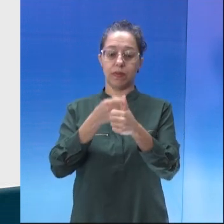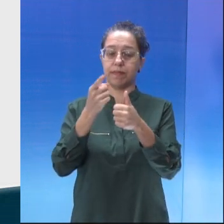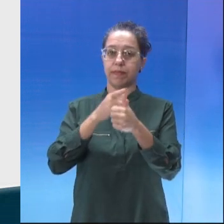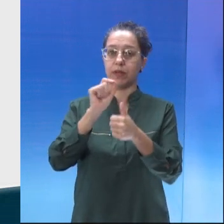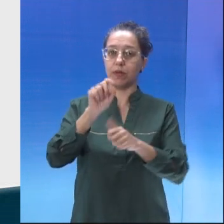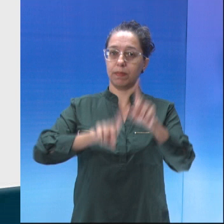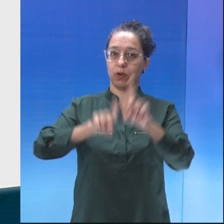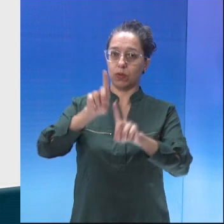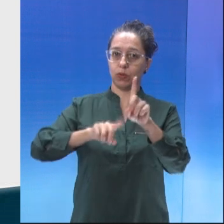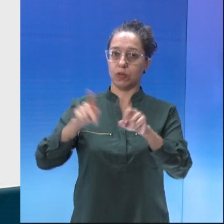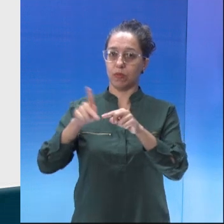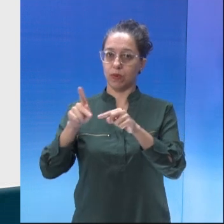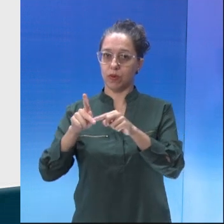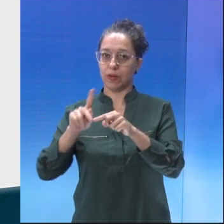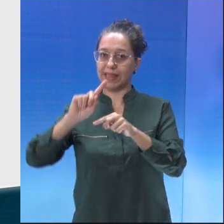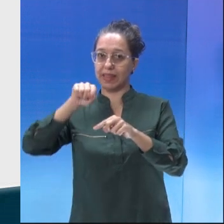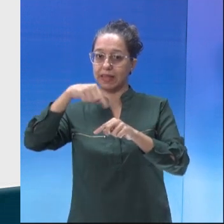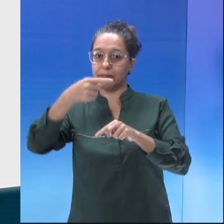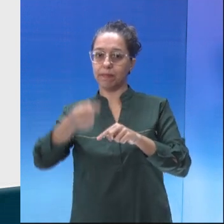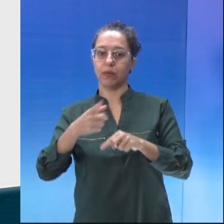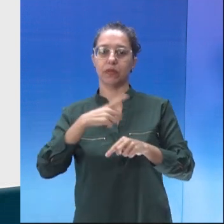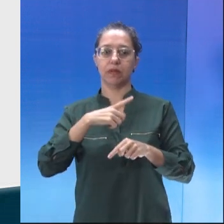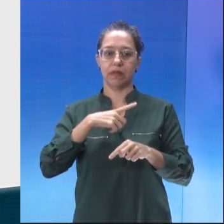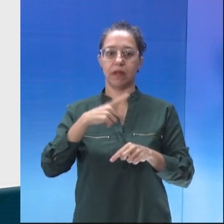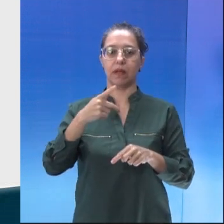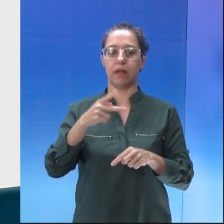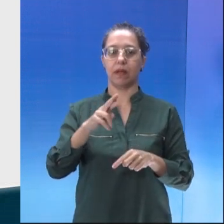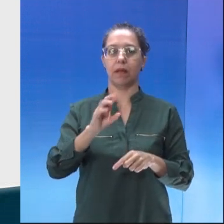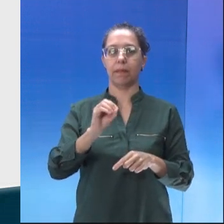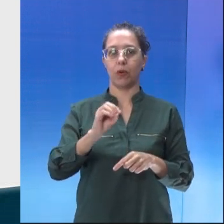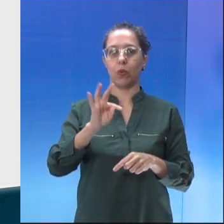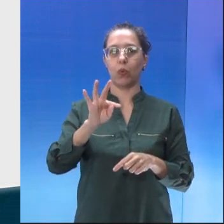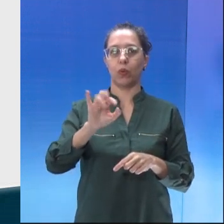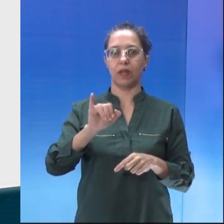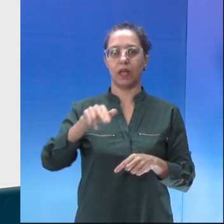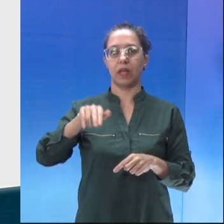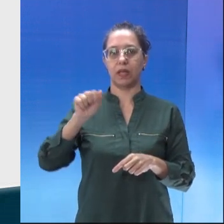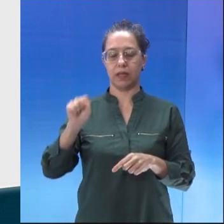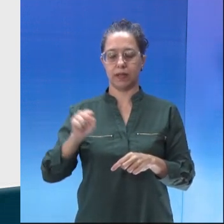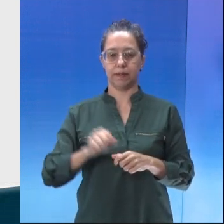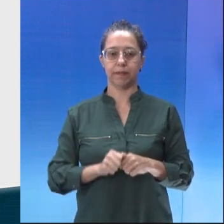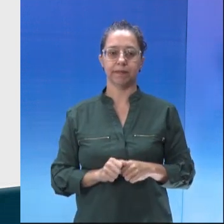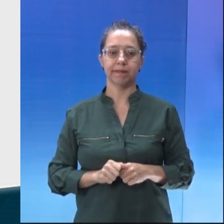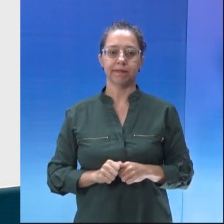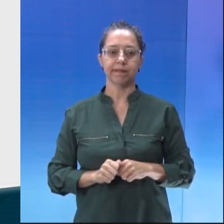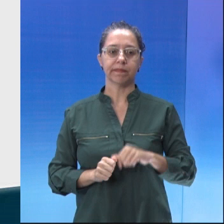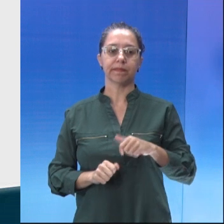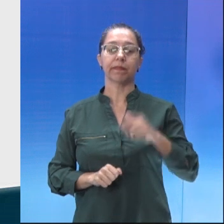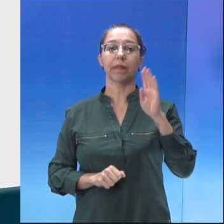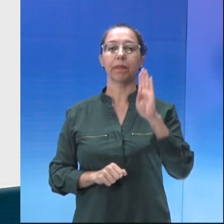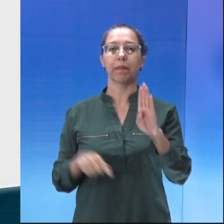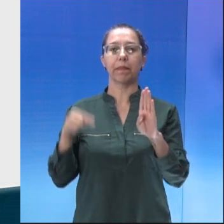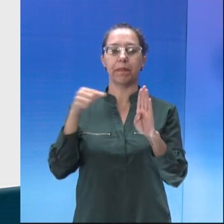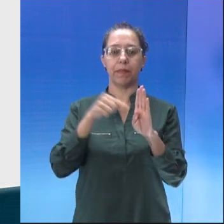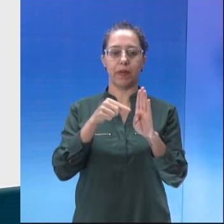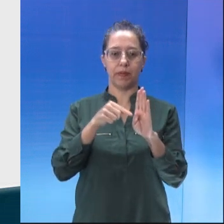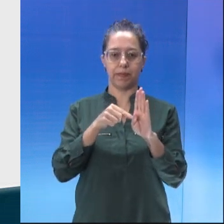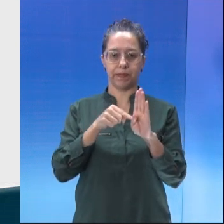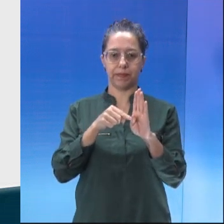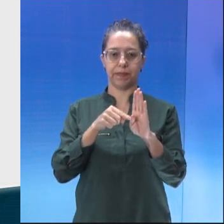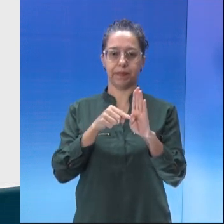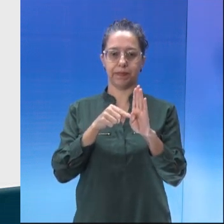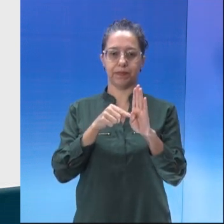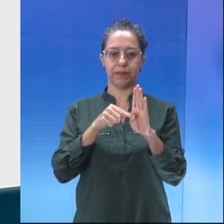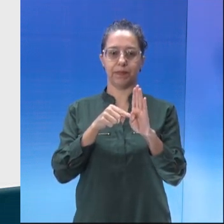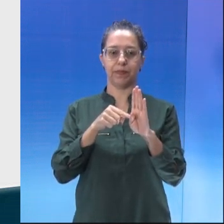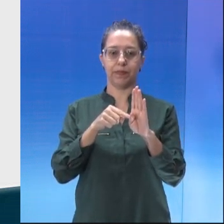produção do DNA, depois eu tenho a produção da proteína. Então essa questão está completamente fora. Saída imediata do ciclo celular